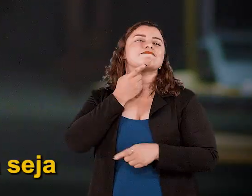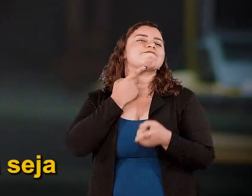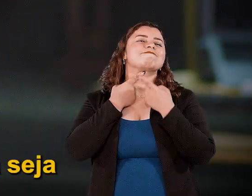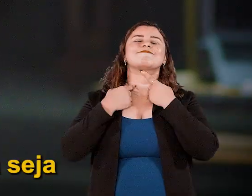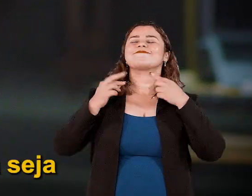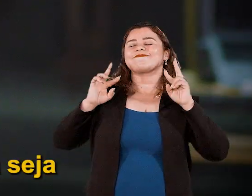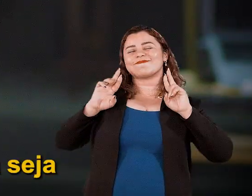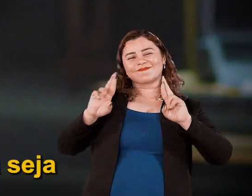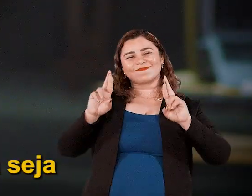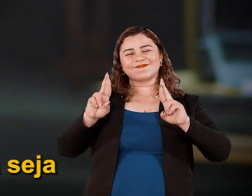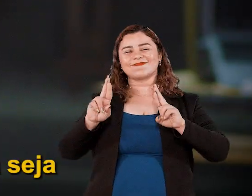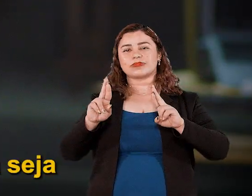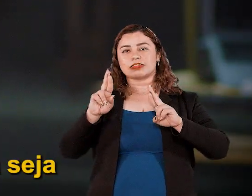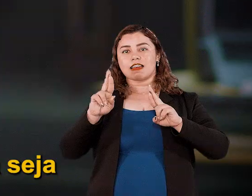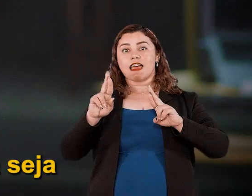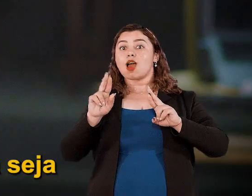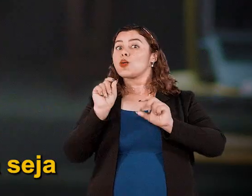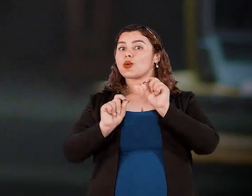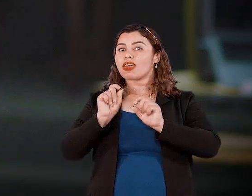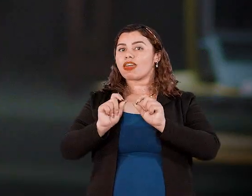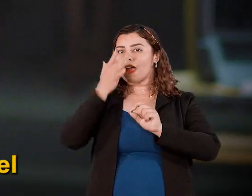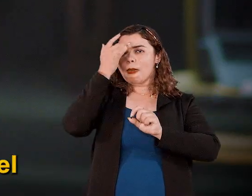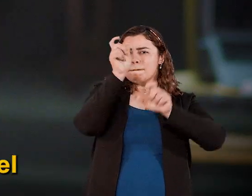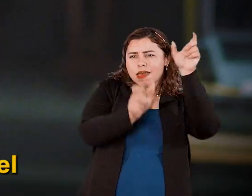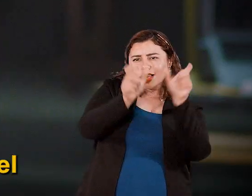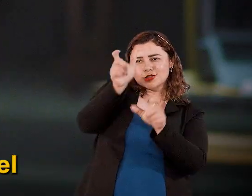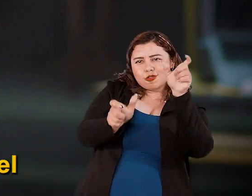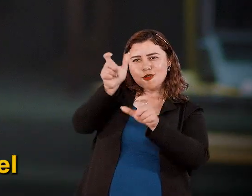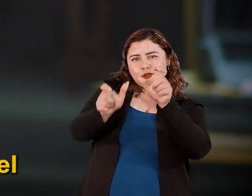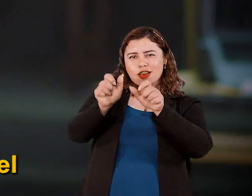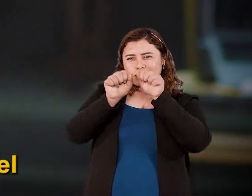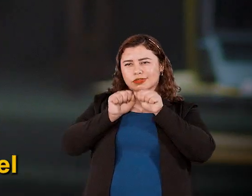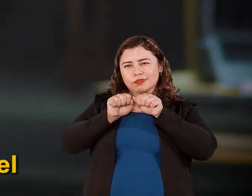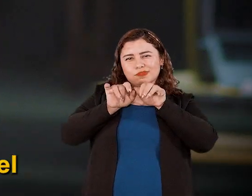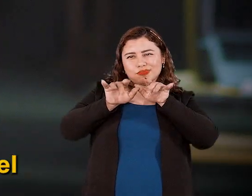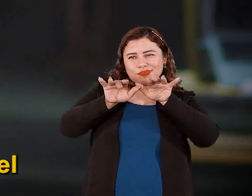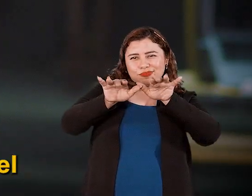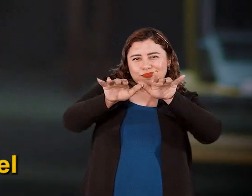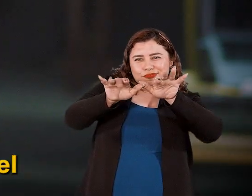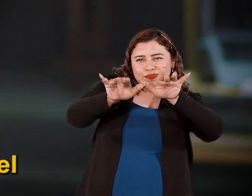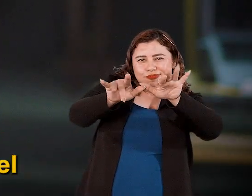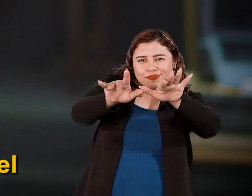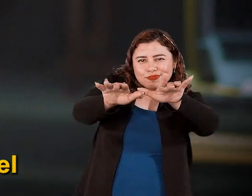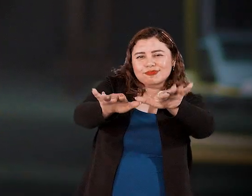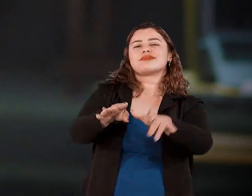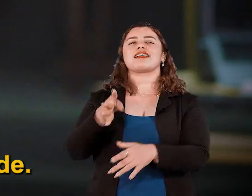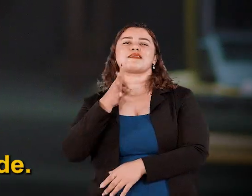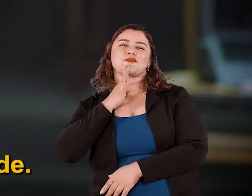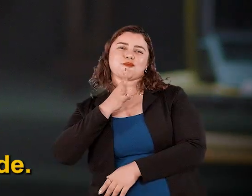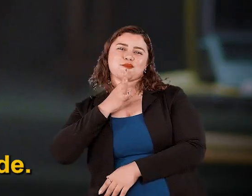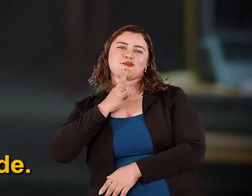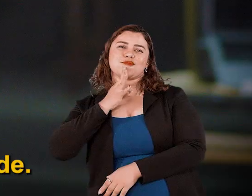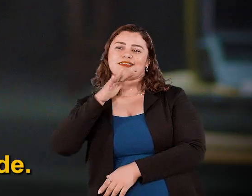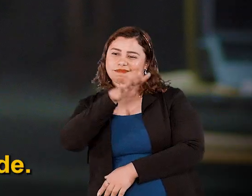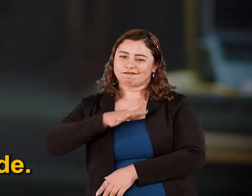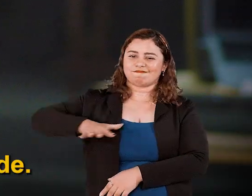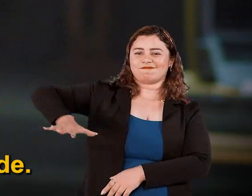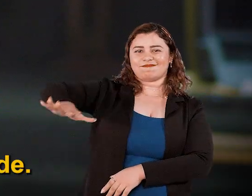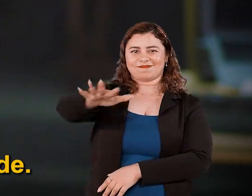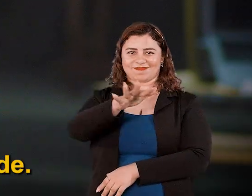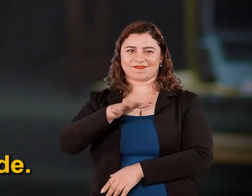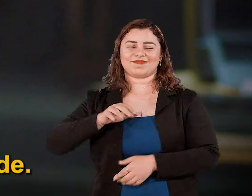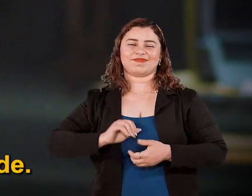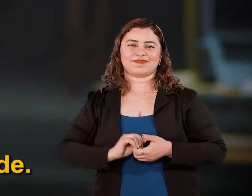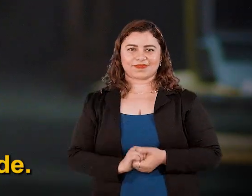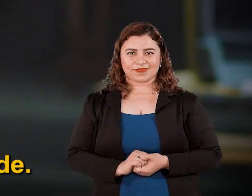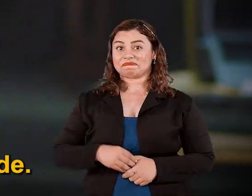isso nós desejamos que ela seja do maior conhecimento possível de todos, dentro